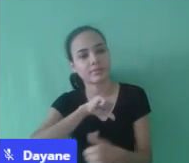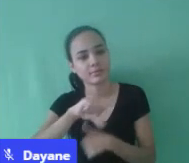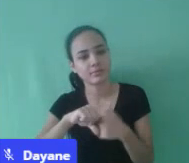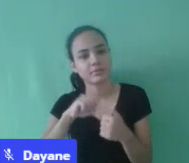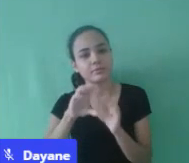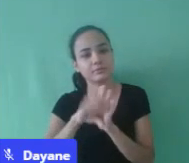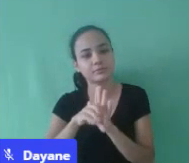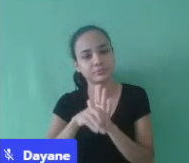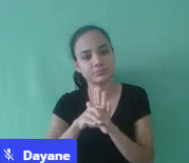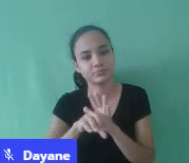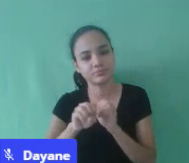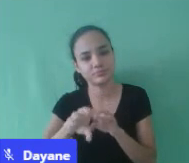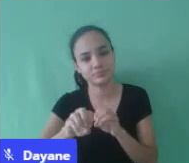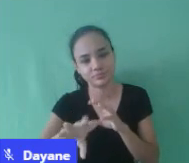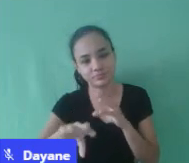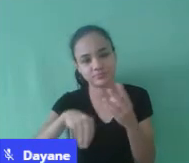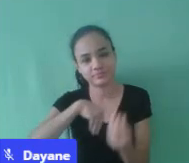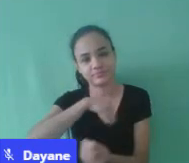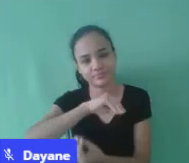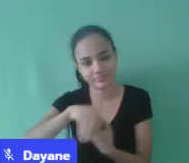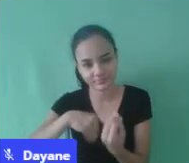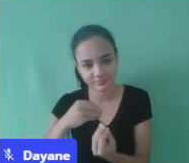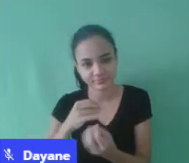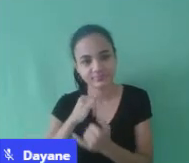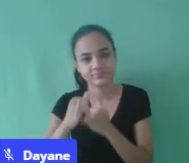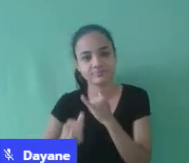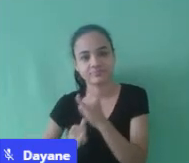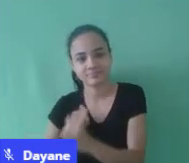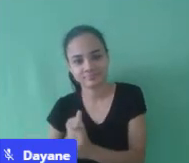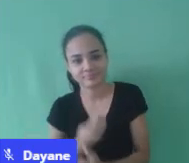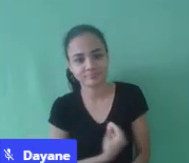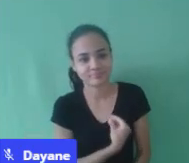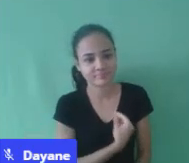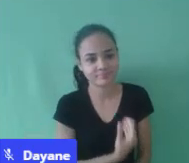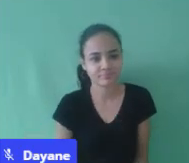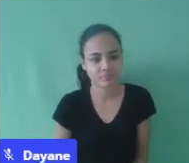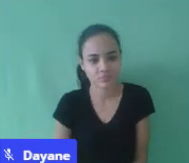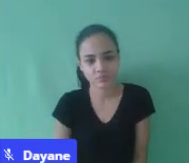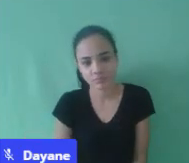Próximo slide, professor. O ensino é híbrido